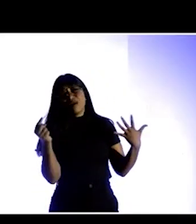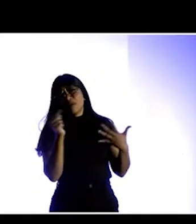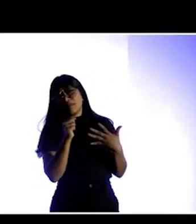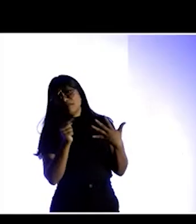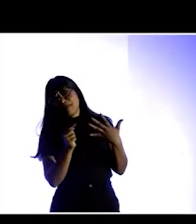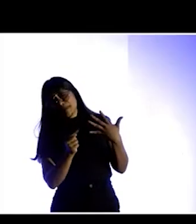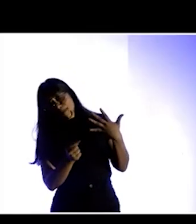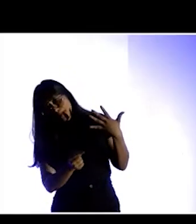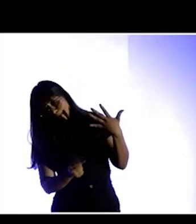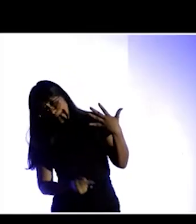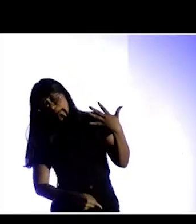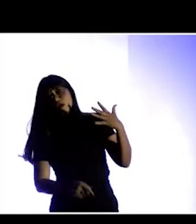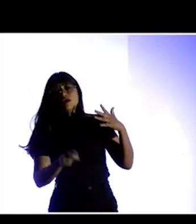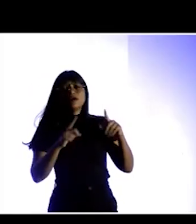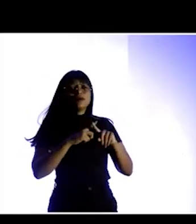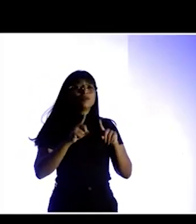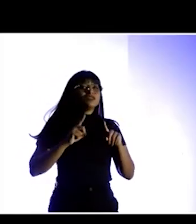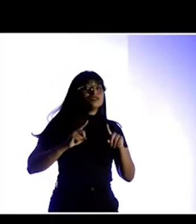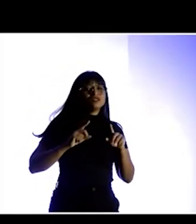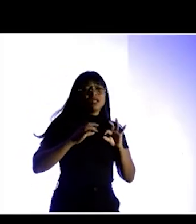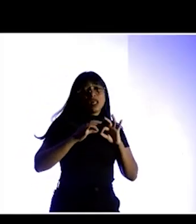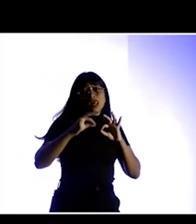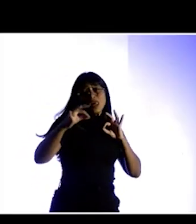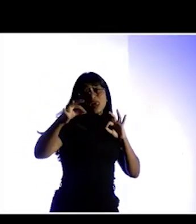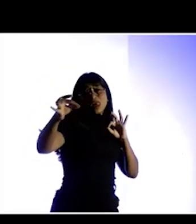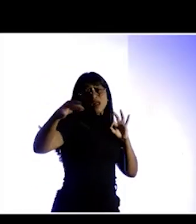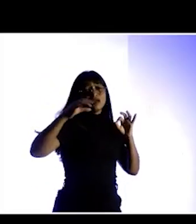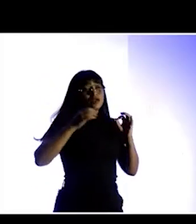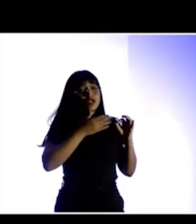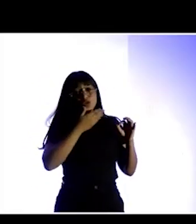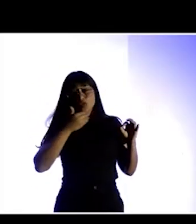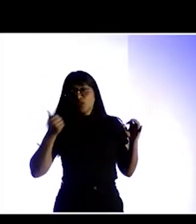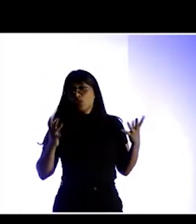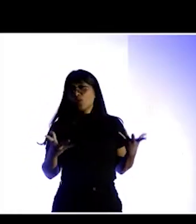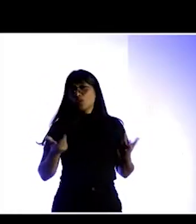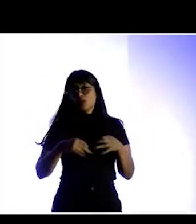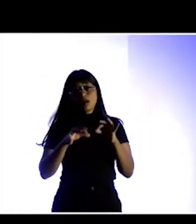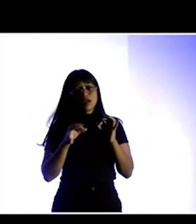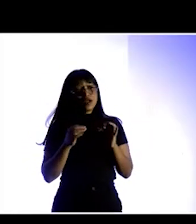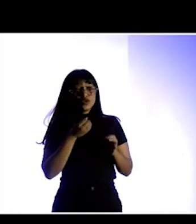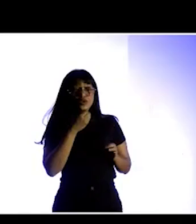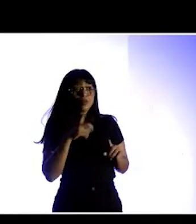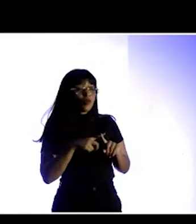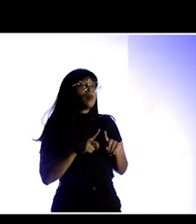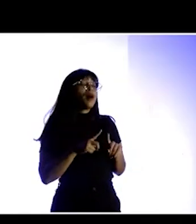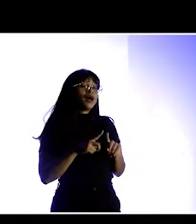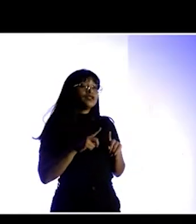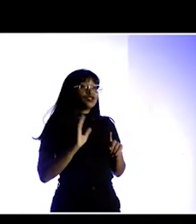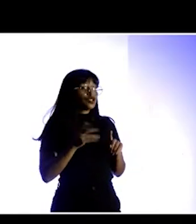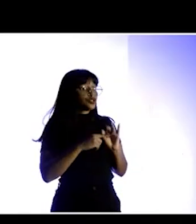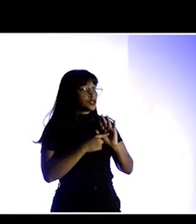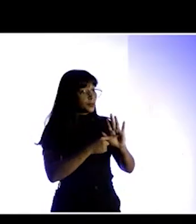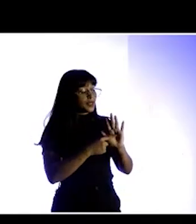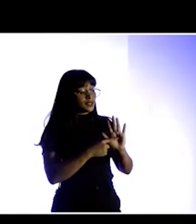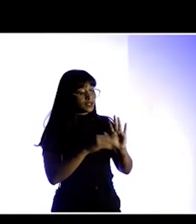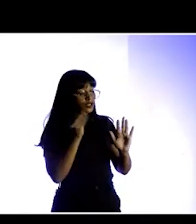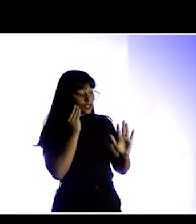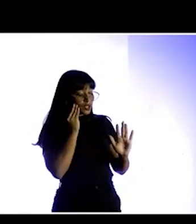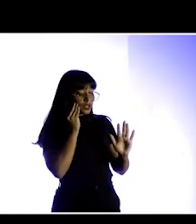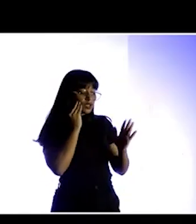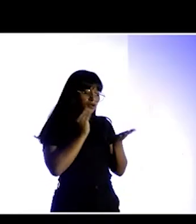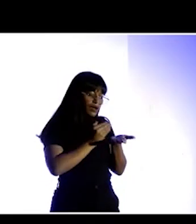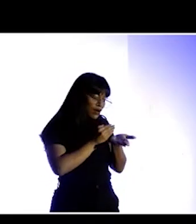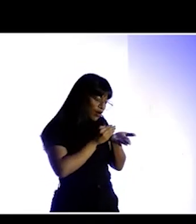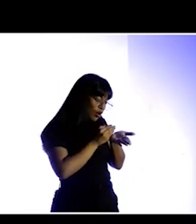esse processo, ainda está longe ainda do ideal, mas é algo que a gente mostra que a gente não está parado. A gente está avançando, né? A gente espera